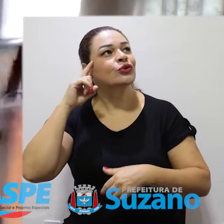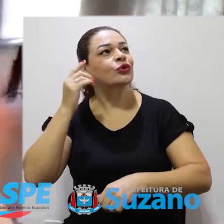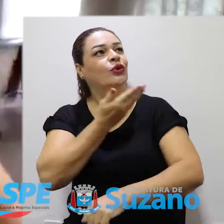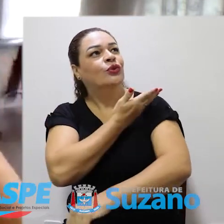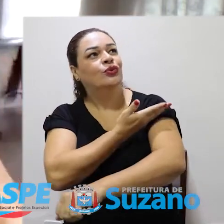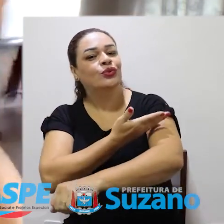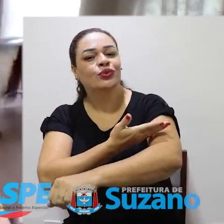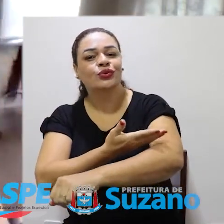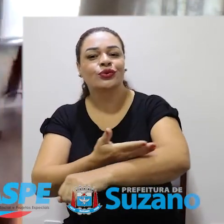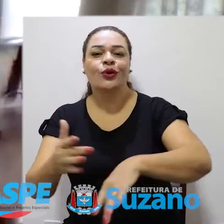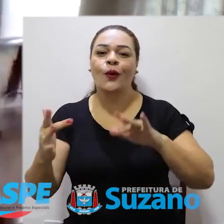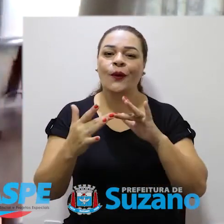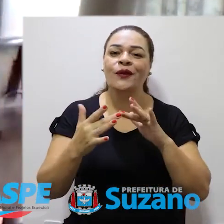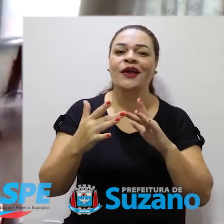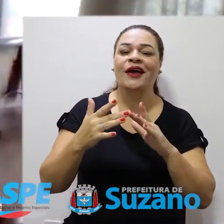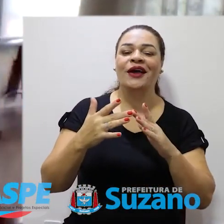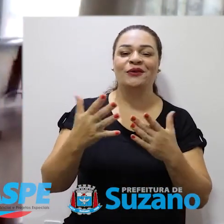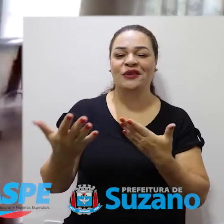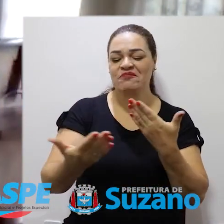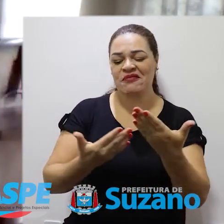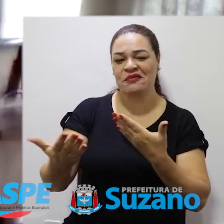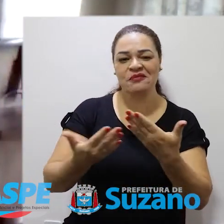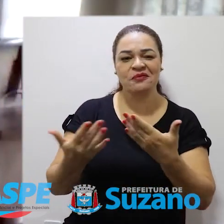Sistematiza no socializando.